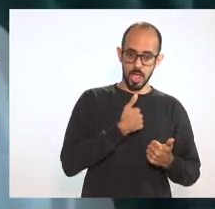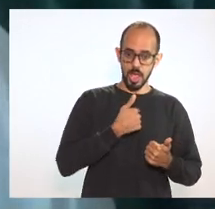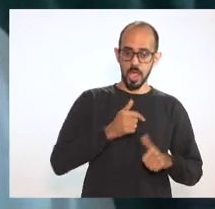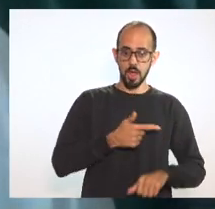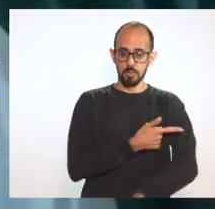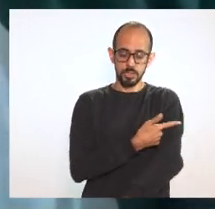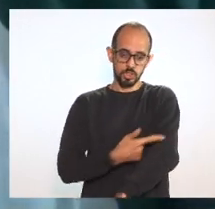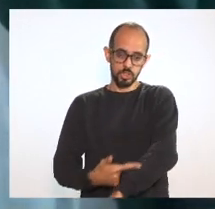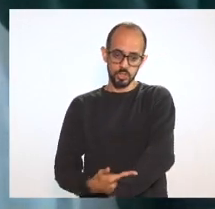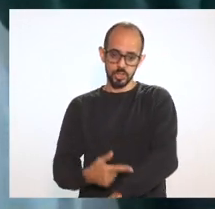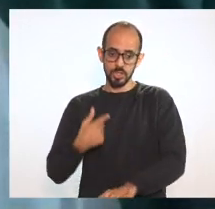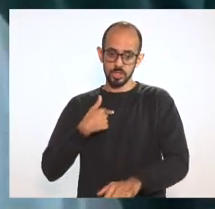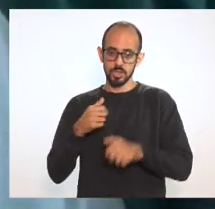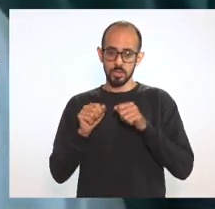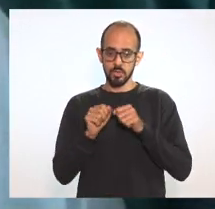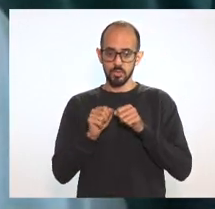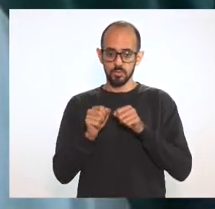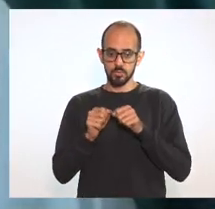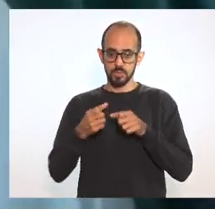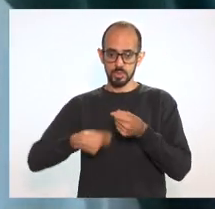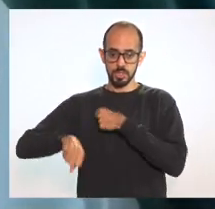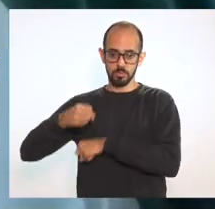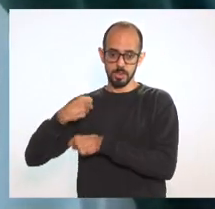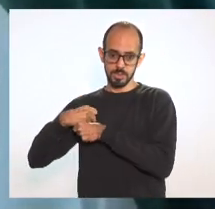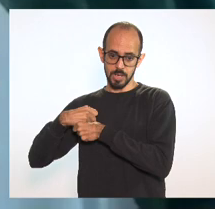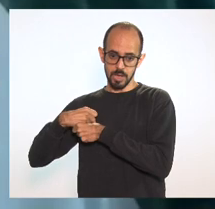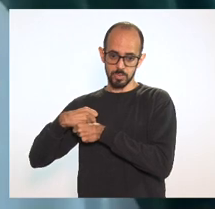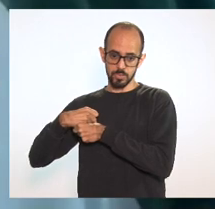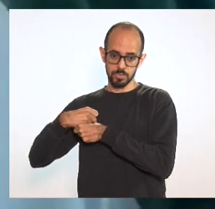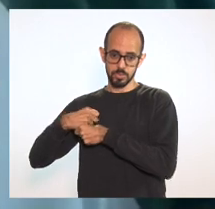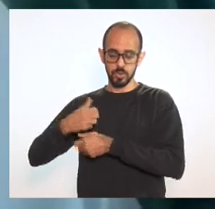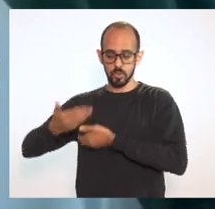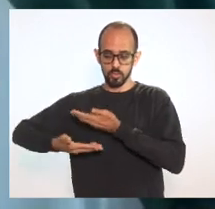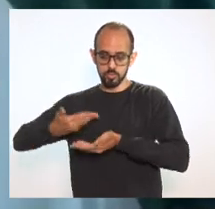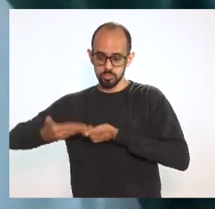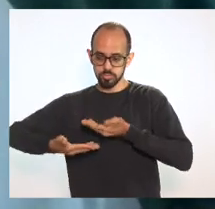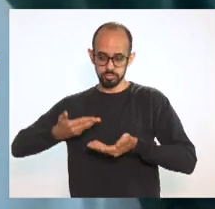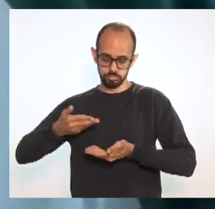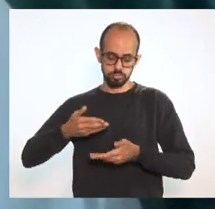ele há um ano atrás com um projeto sobre fiação. Então, é de coautoria com